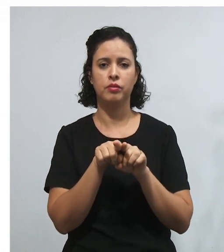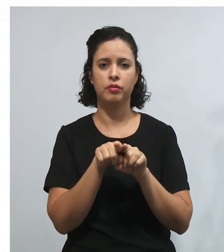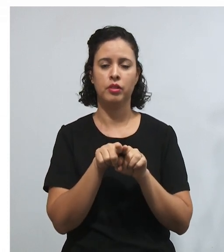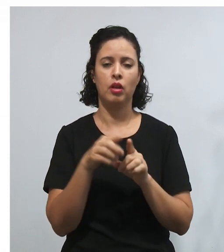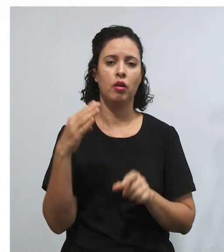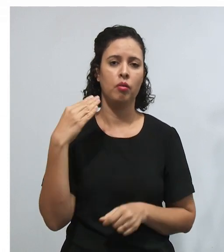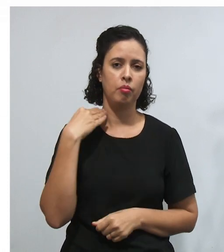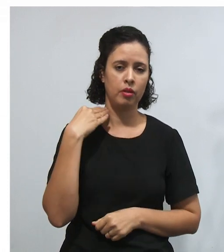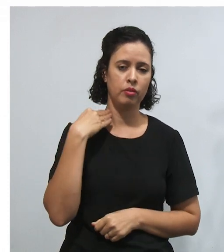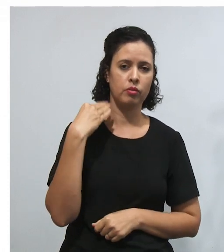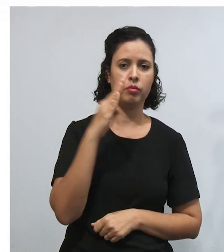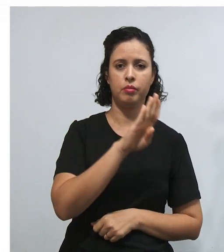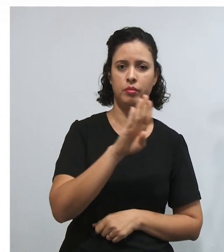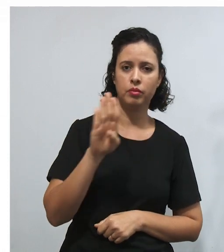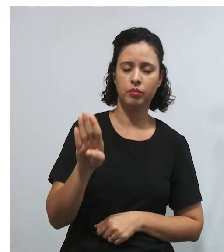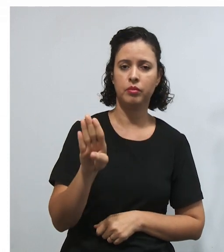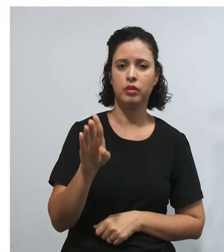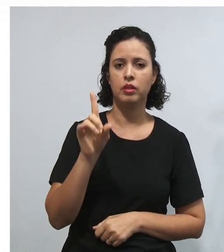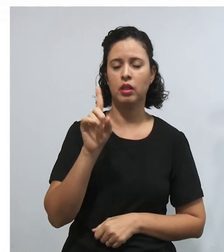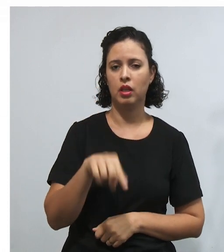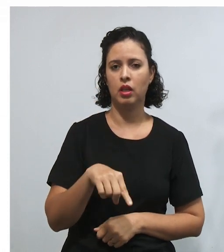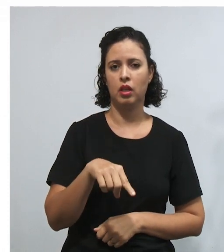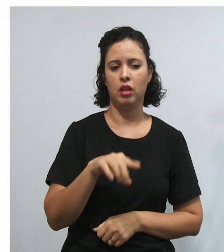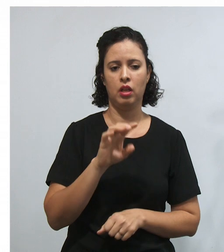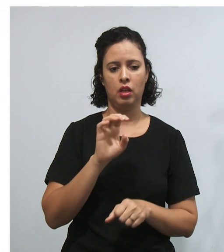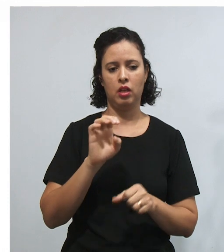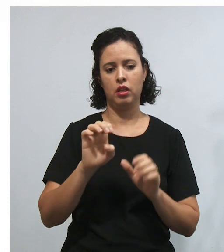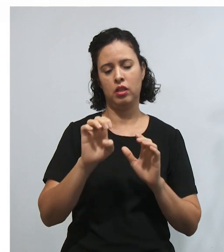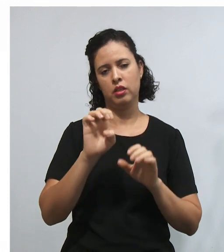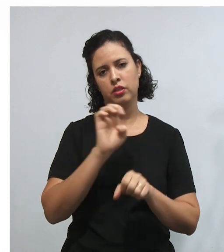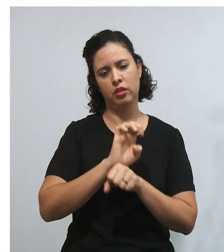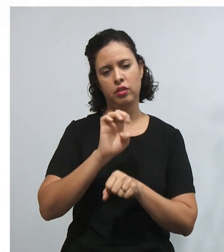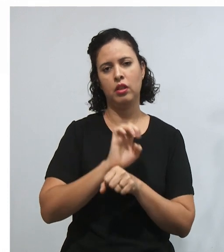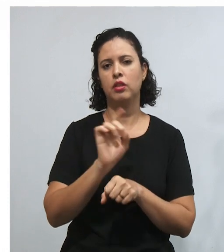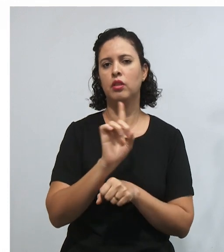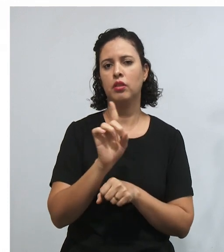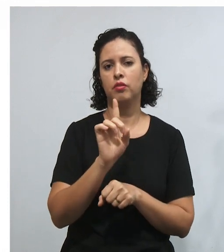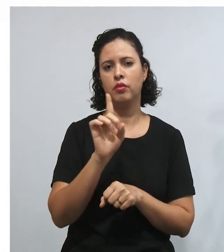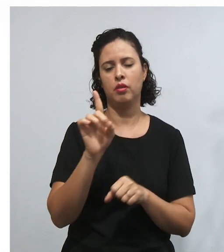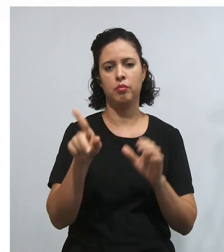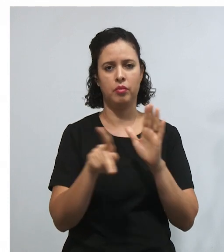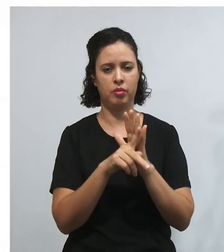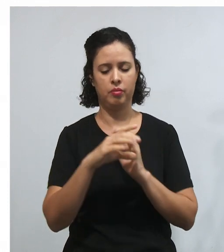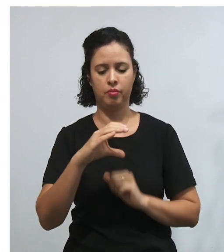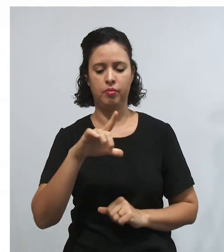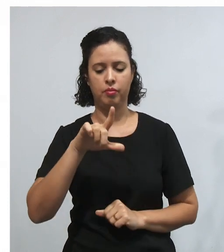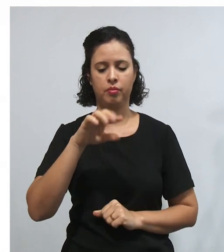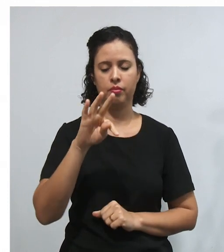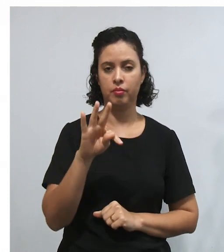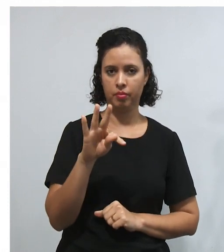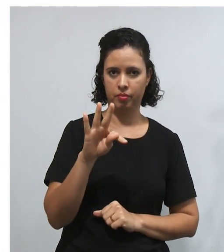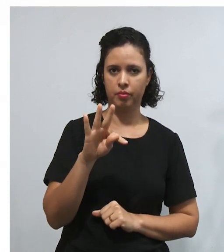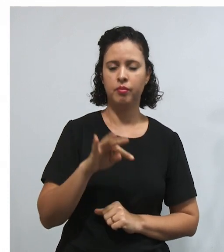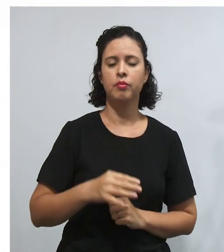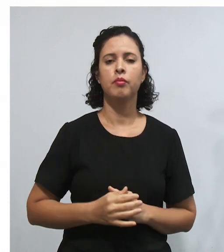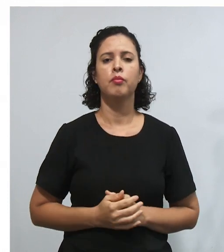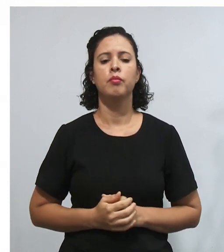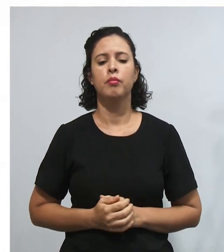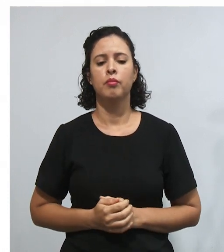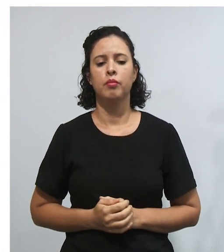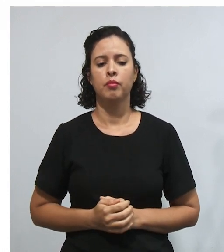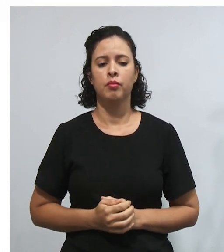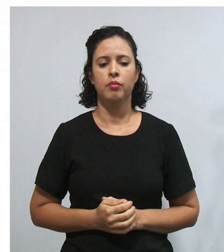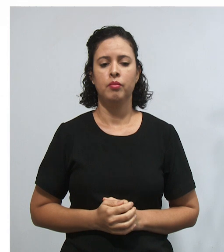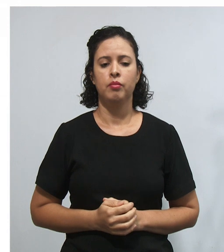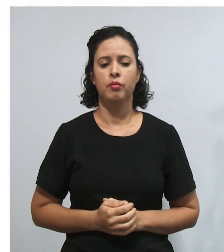por exemplo, o Banco do Brasil, eles não são estatutários, eles são regidos pela CLT. Então, tá aí a grande diferença.